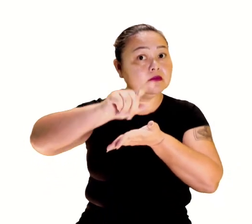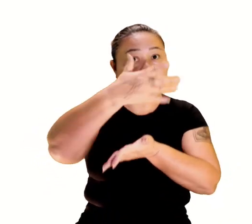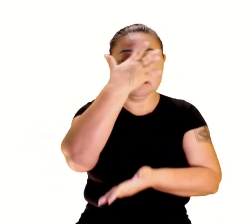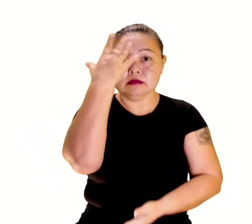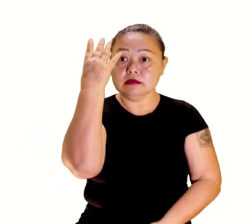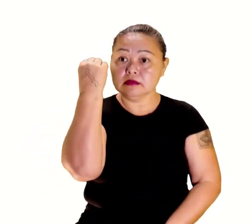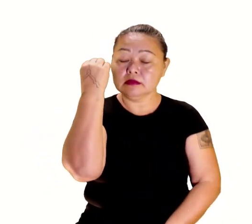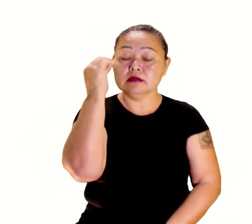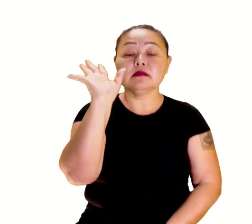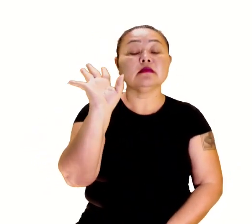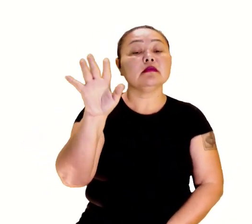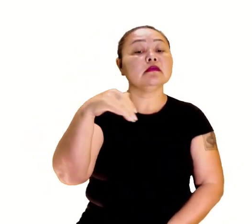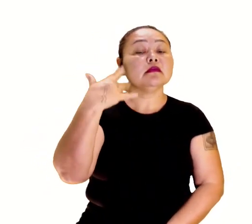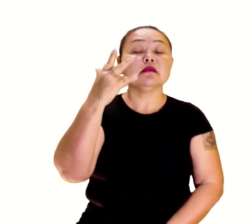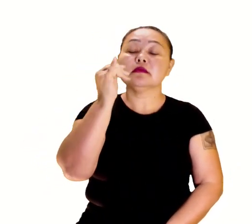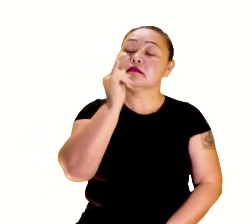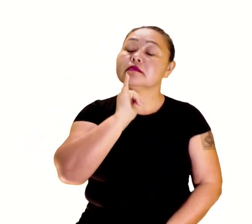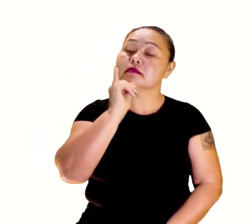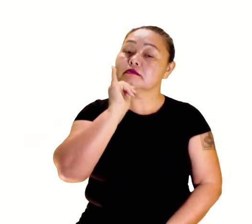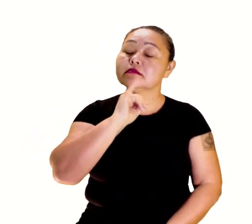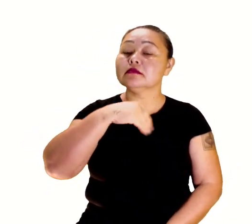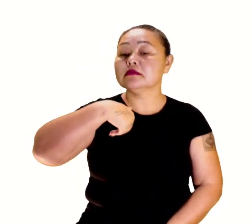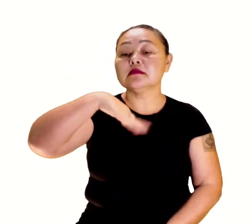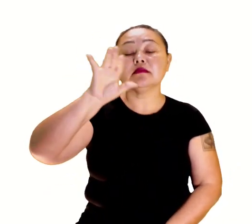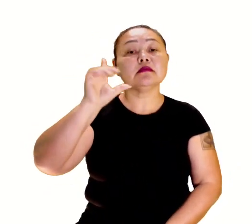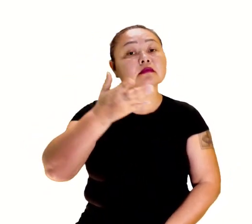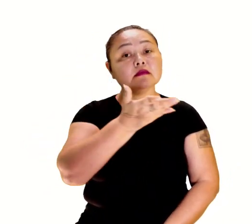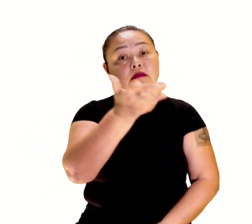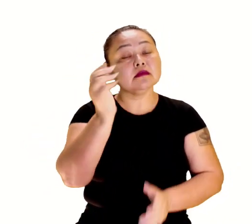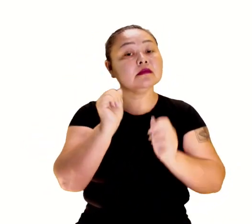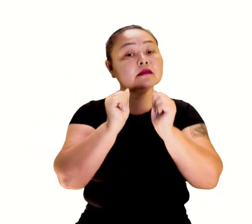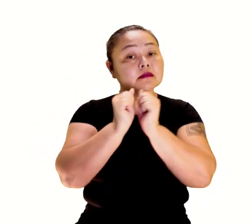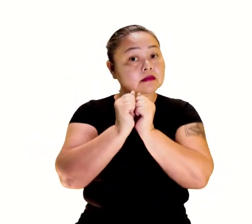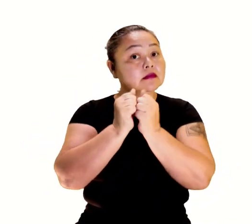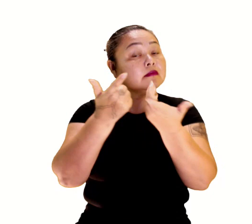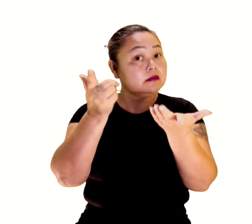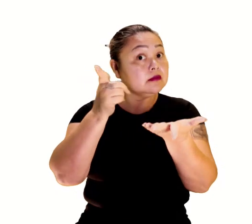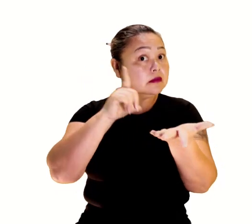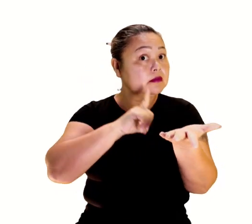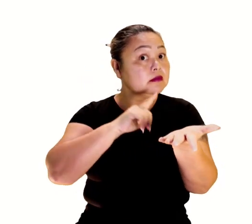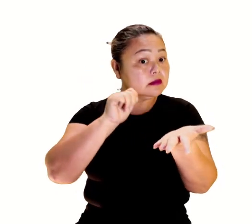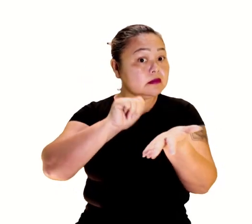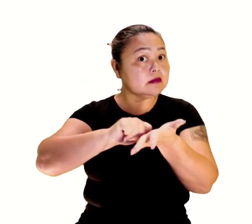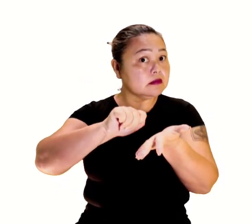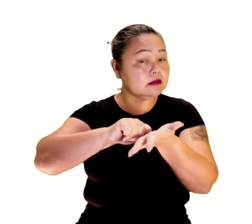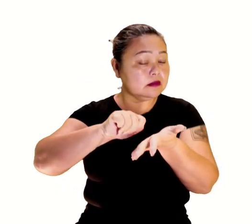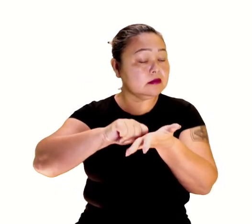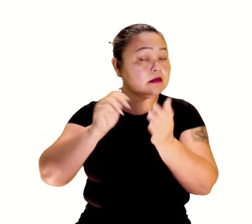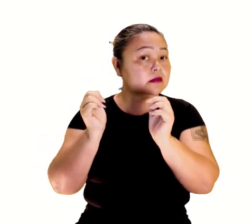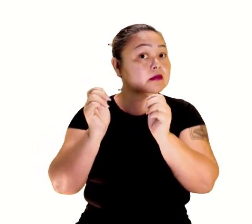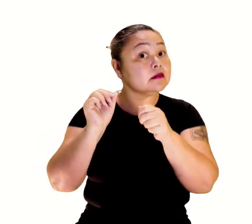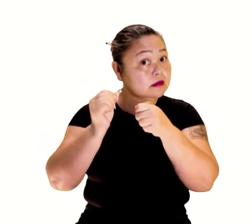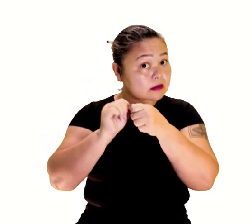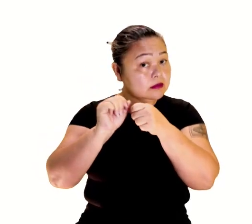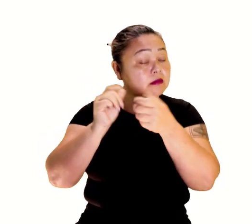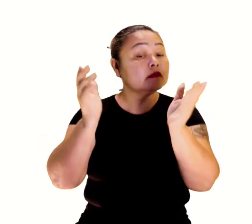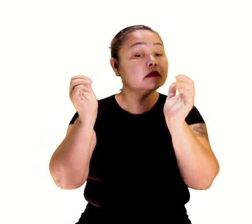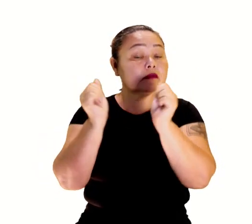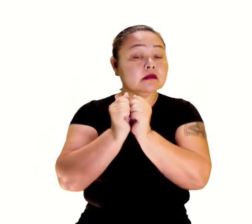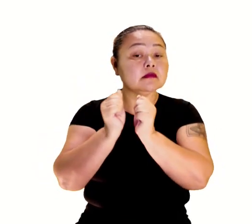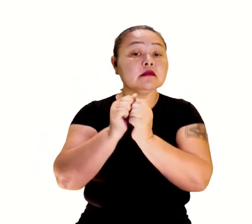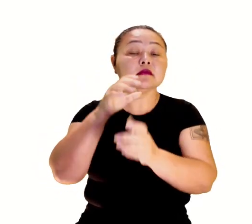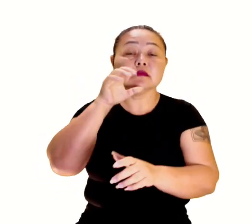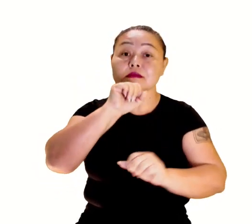esquecer. São bastante exemplos que a gente está construindo junto com vocês. Vale a pena anotar, vale a pena fazer junto. Às vezes é mais rapidinho aí, mas tira